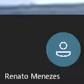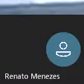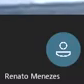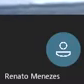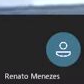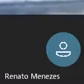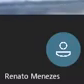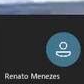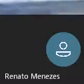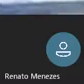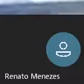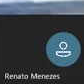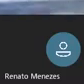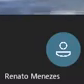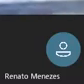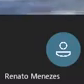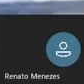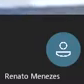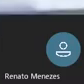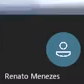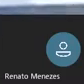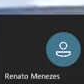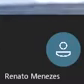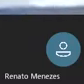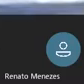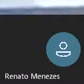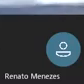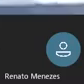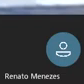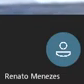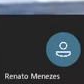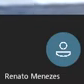engordei, emagreci. Mas tô do mesmo peso, bicho. É,